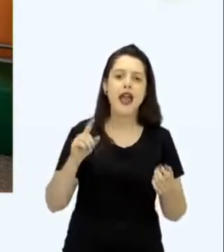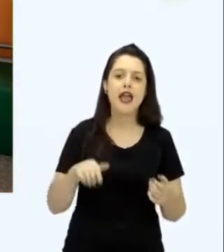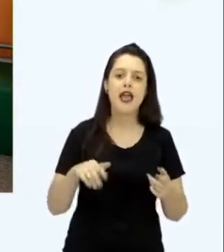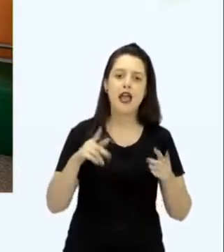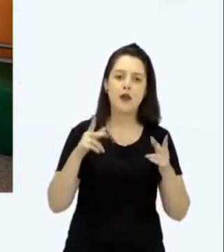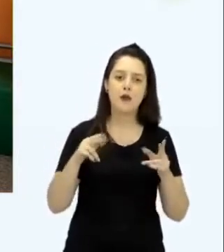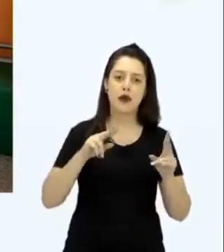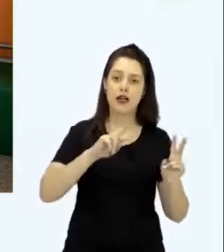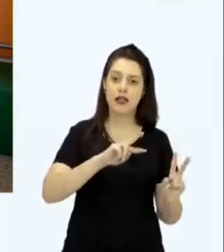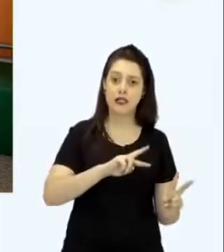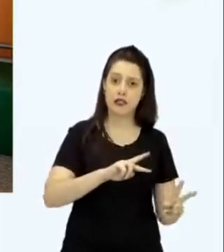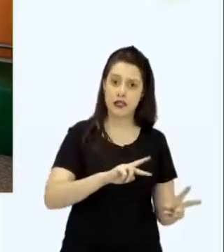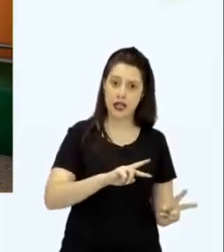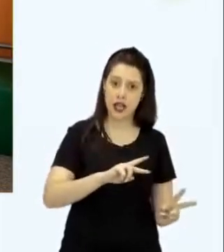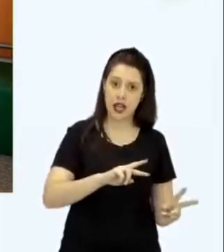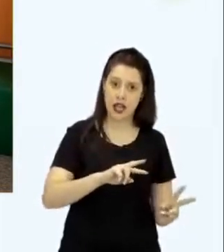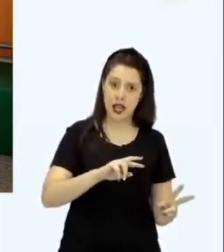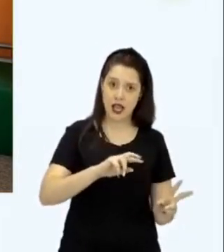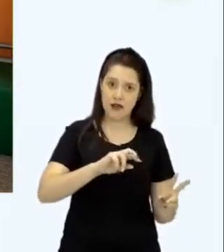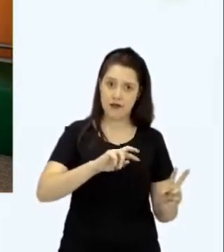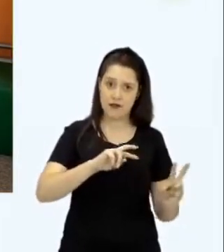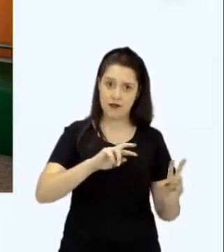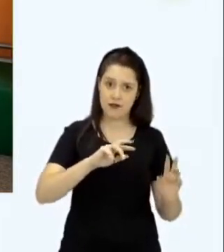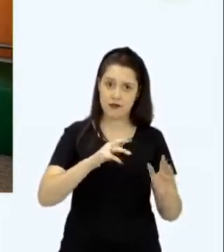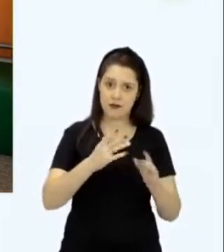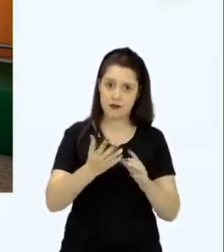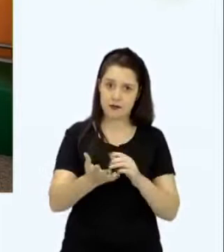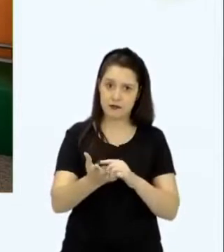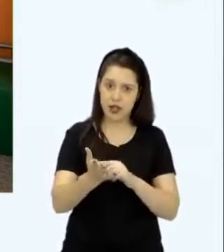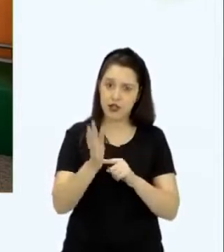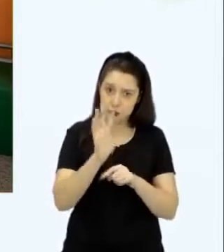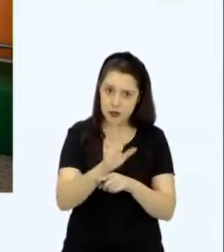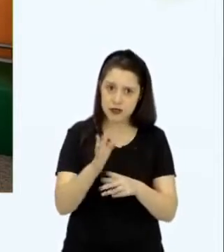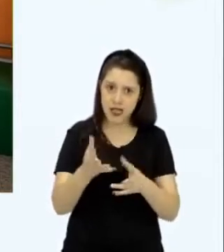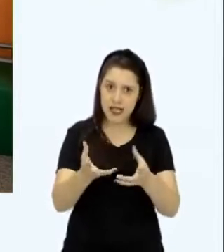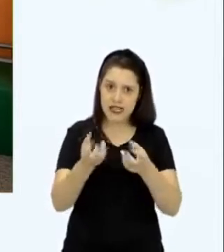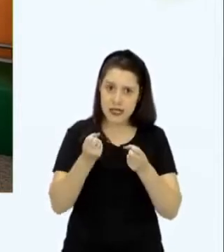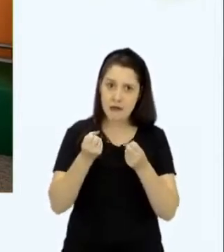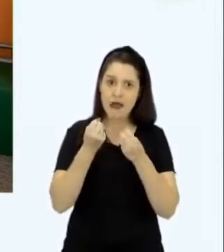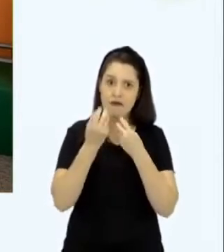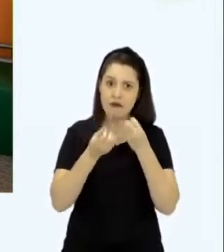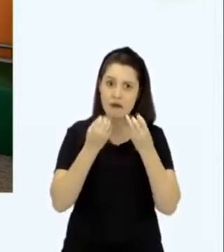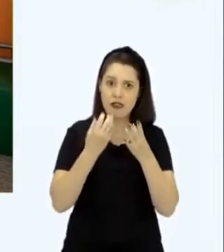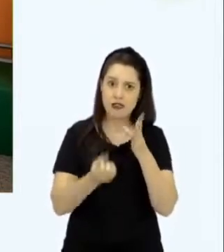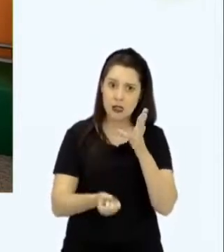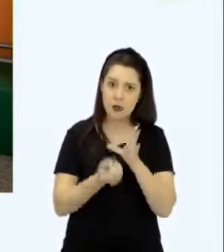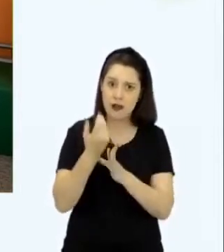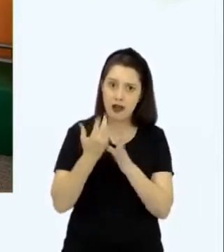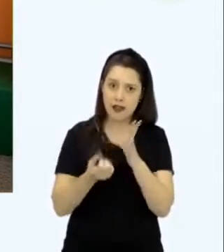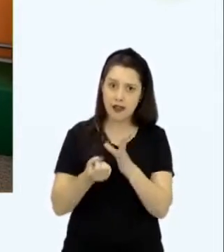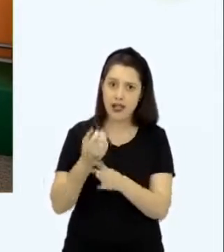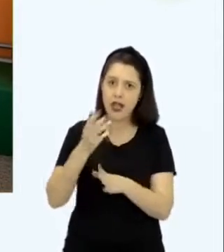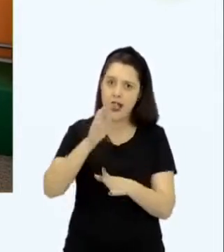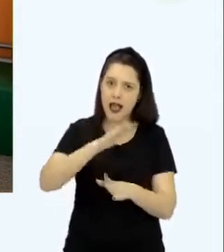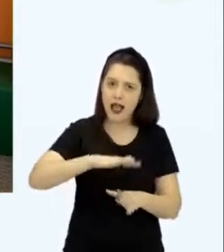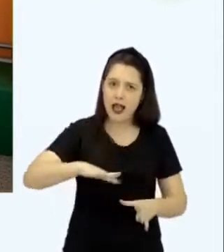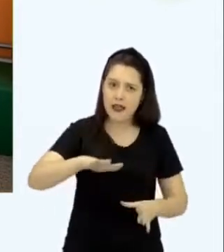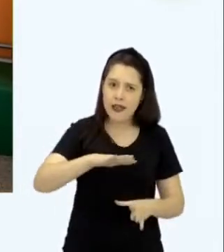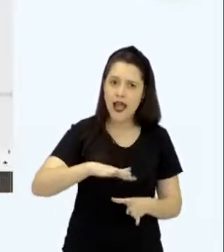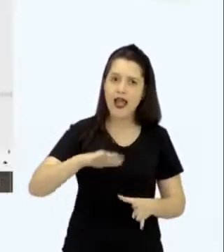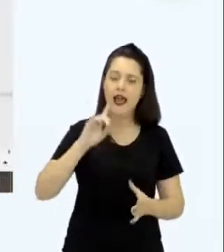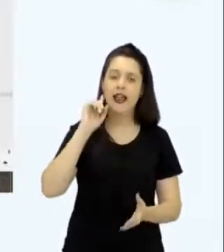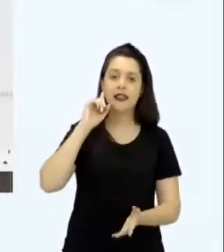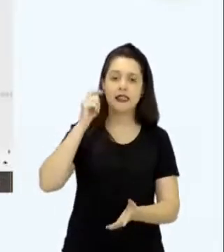vai fazer o potenciômetro mandar a informação que ele está girando ou não? Então, na parte de setup, ele define